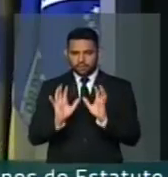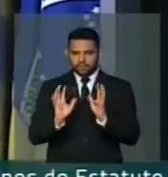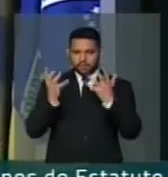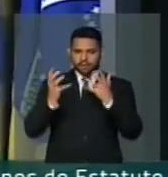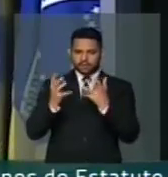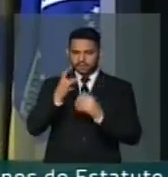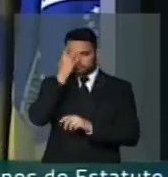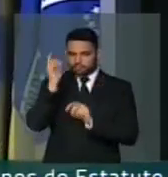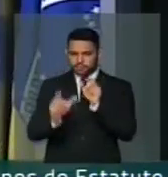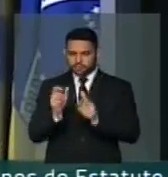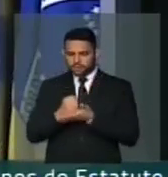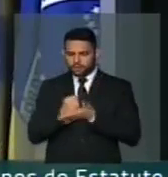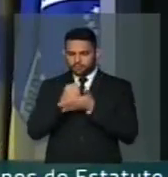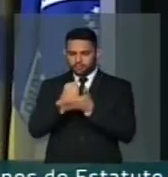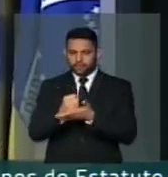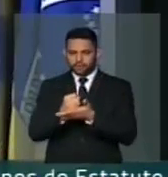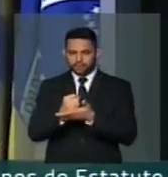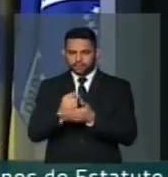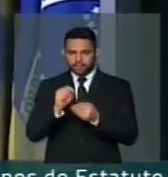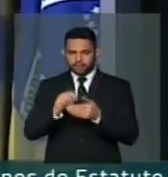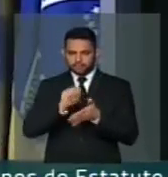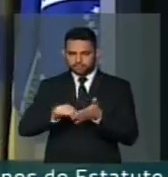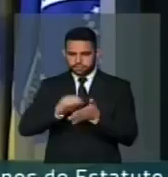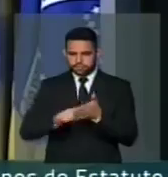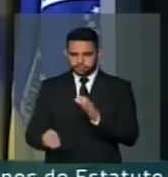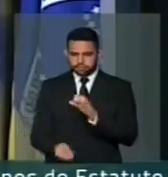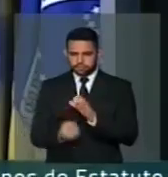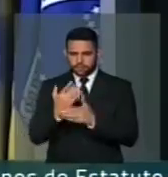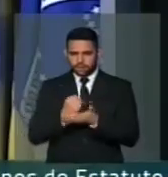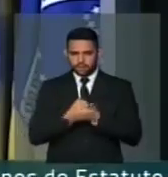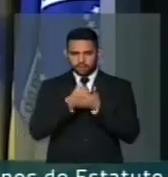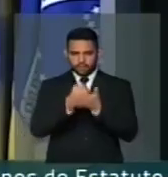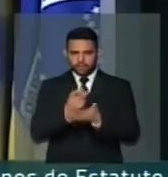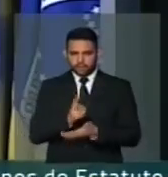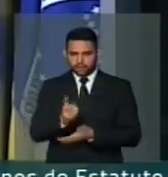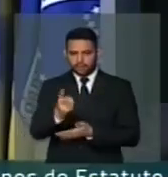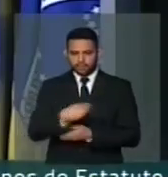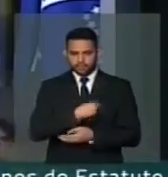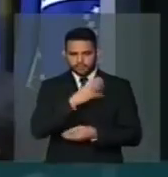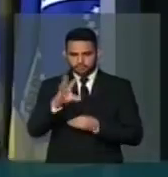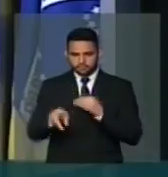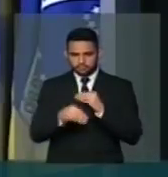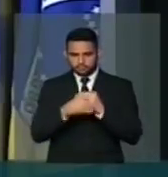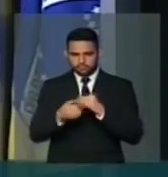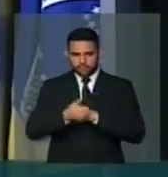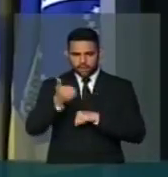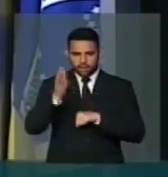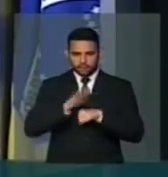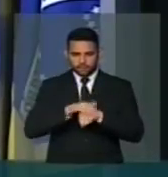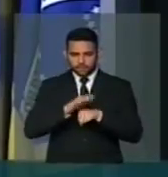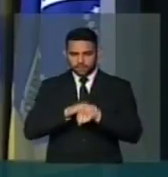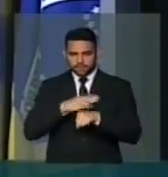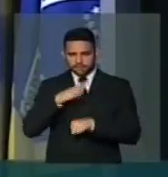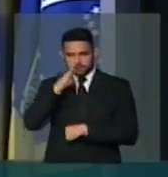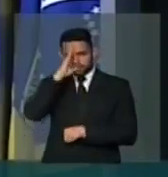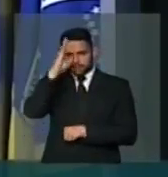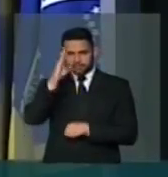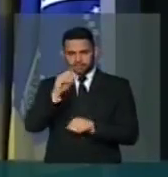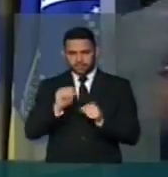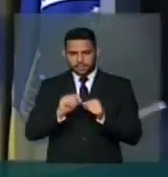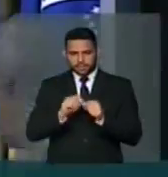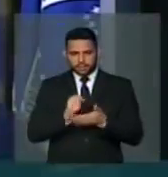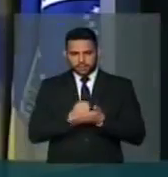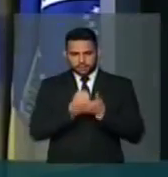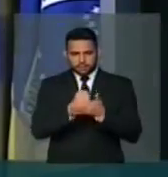homenagear aqueles que contribuíram na sua elaboração, aos que contribuem até hoje no seu aprimoramento, mas principalmente para dar luz a